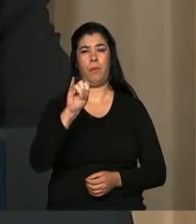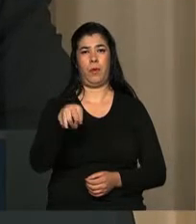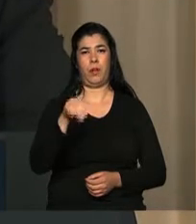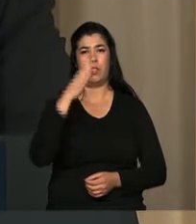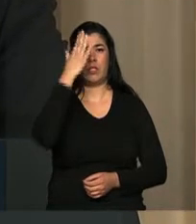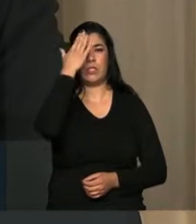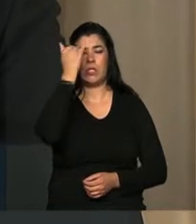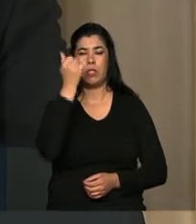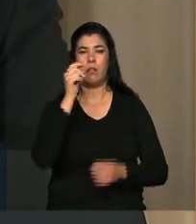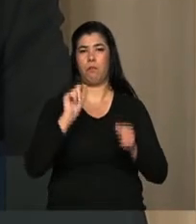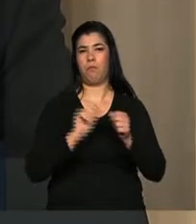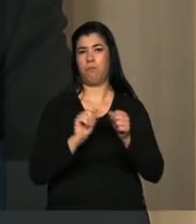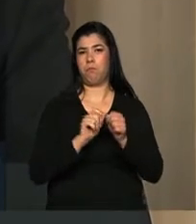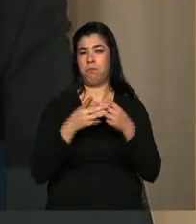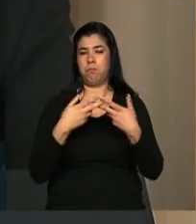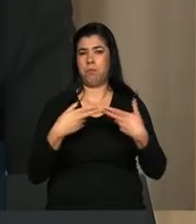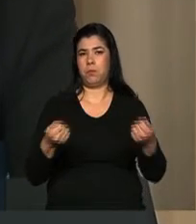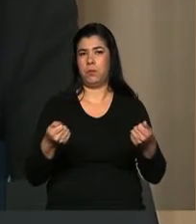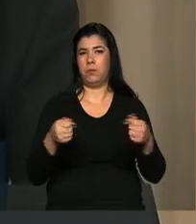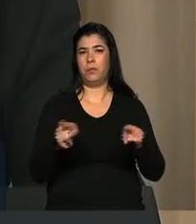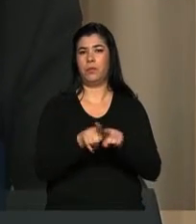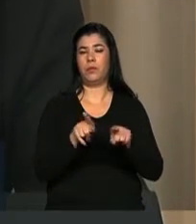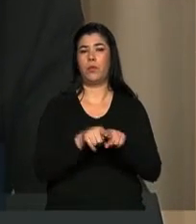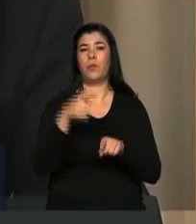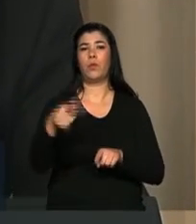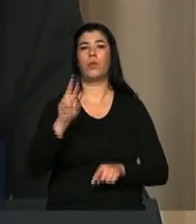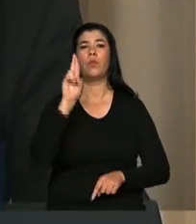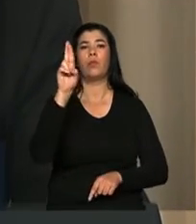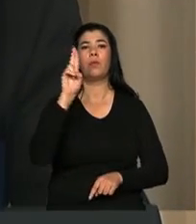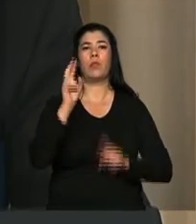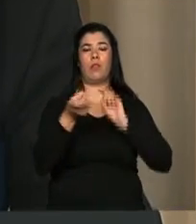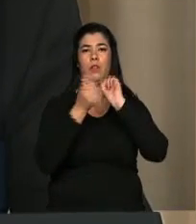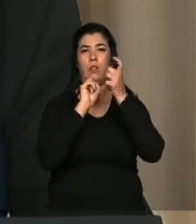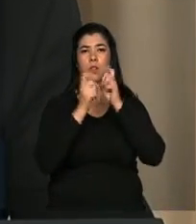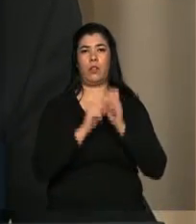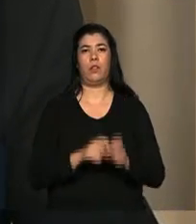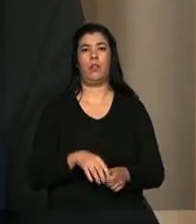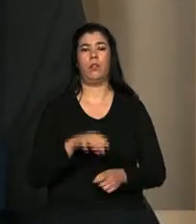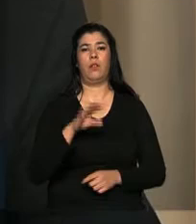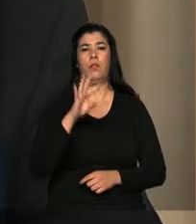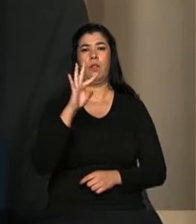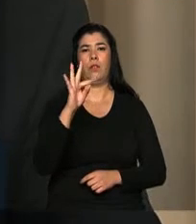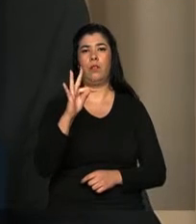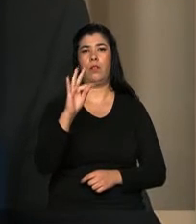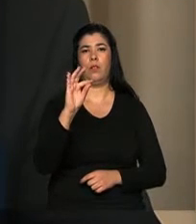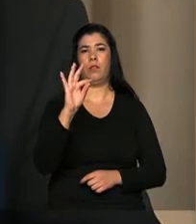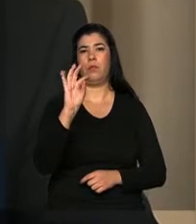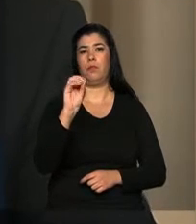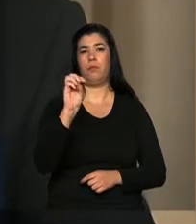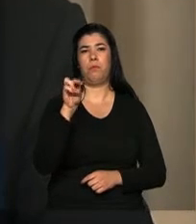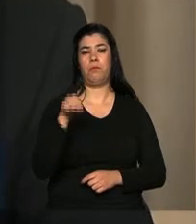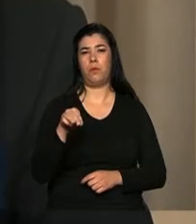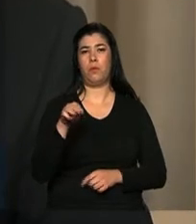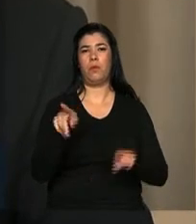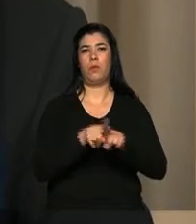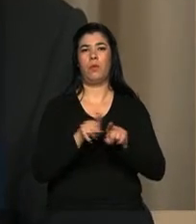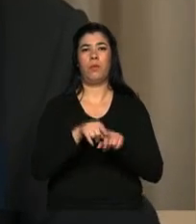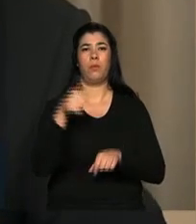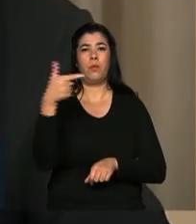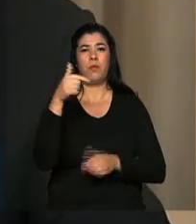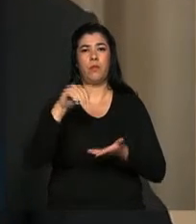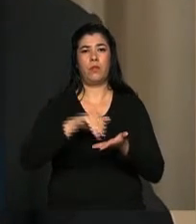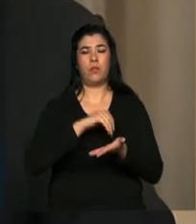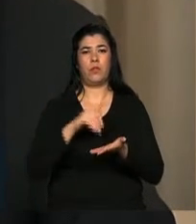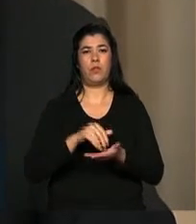coisas. Outro membro da administração, Tom Vilsack, e também o vice-secretário